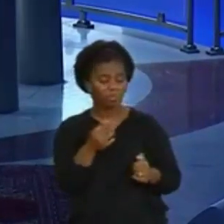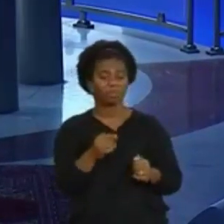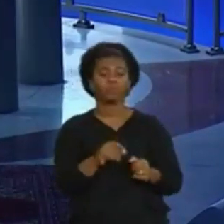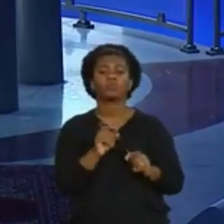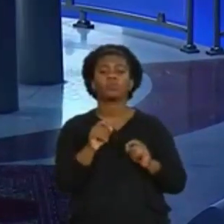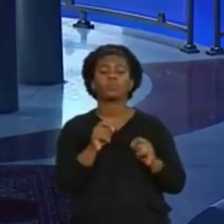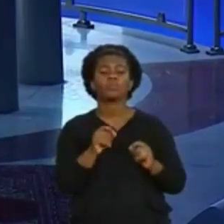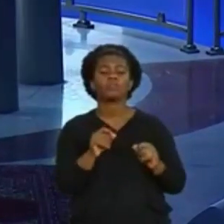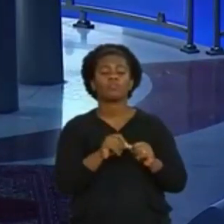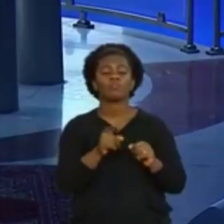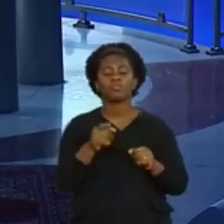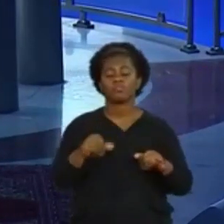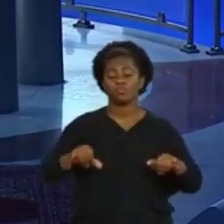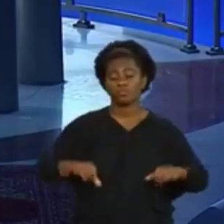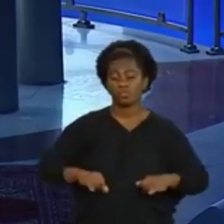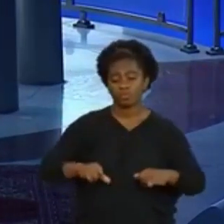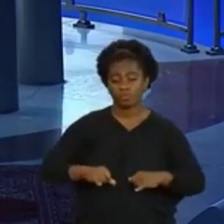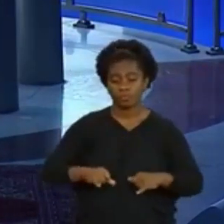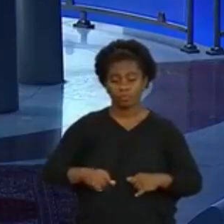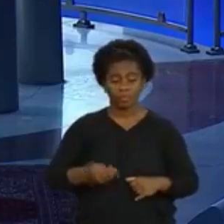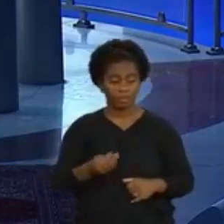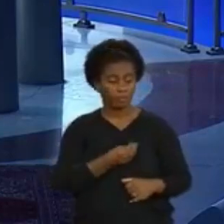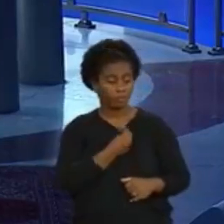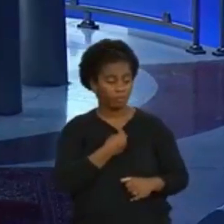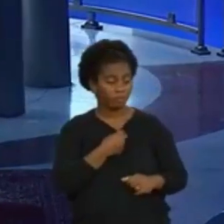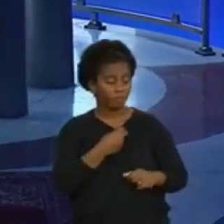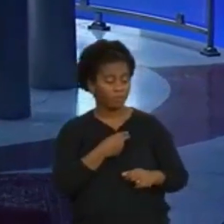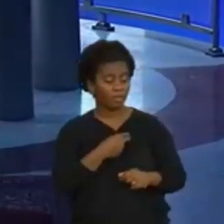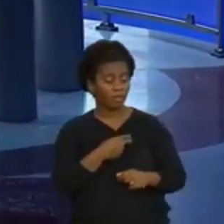por viver em função de uma pessoa